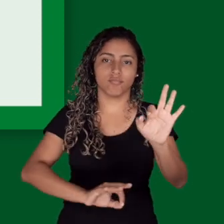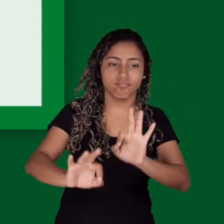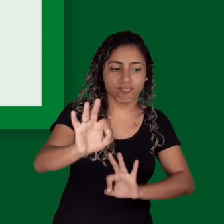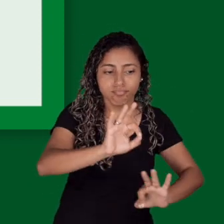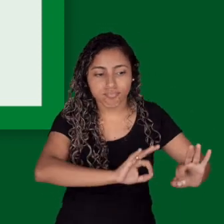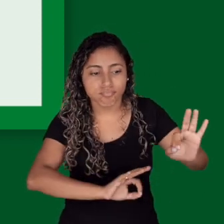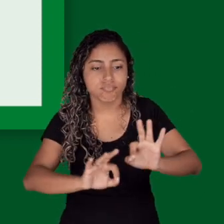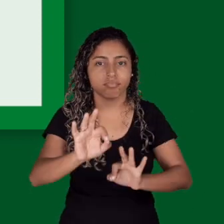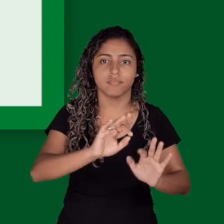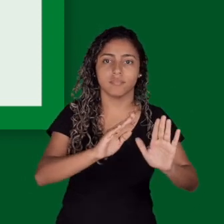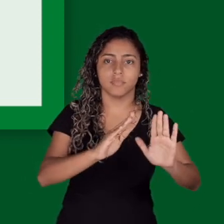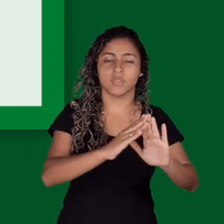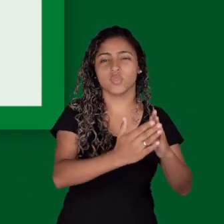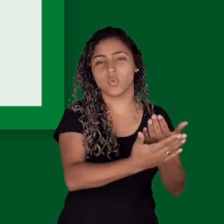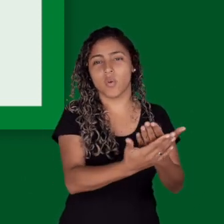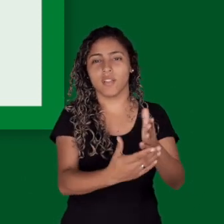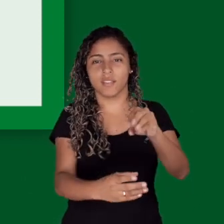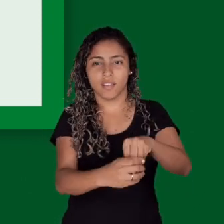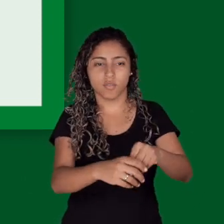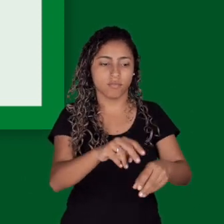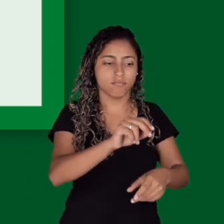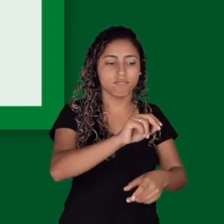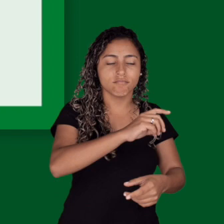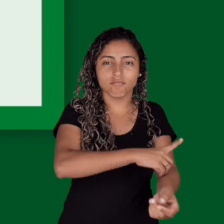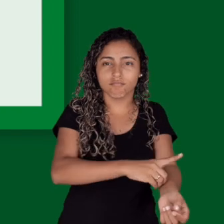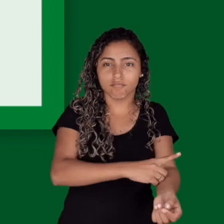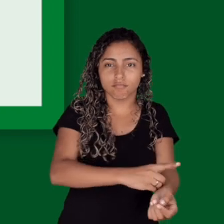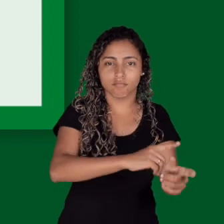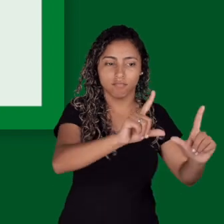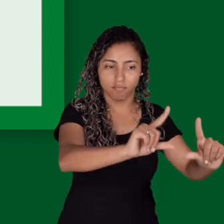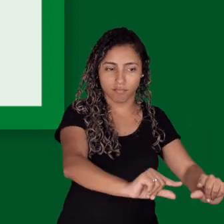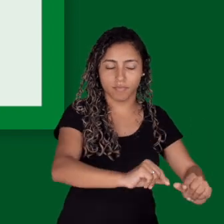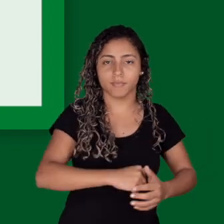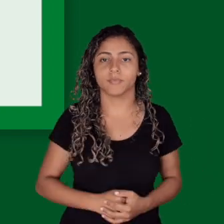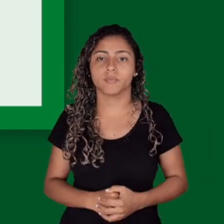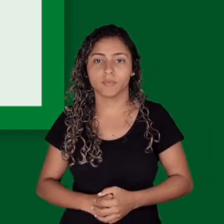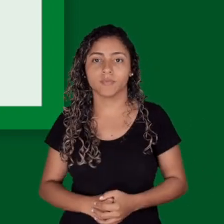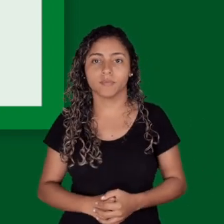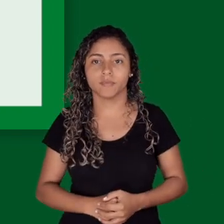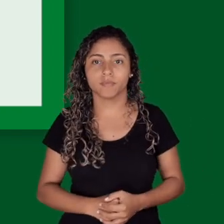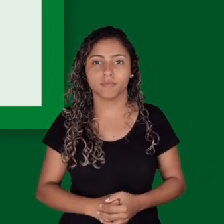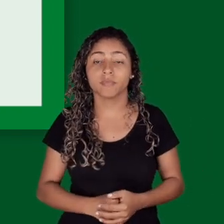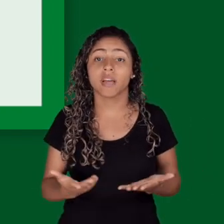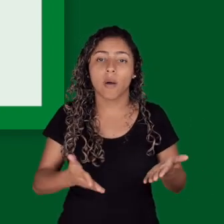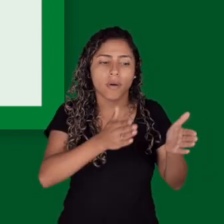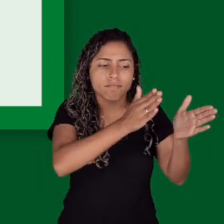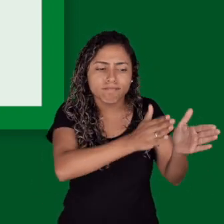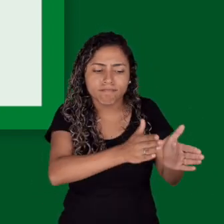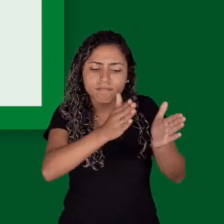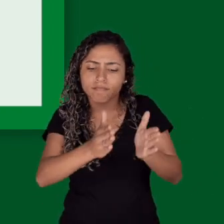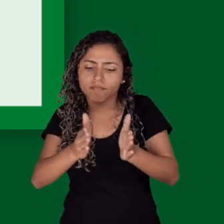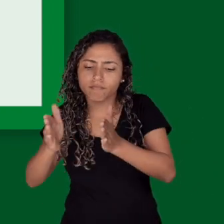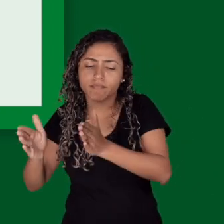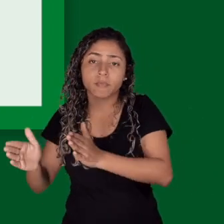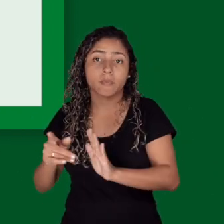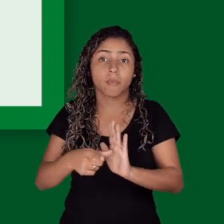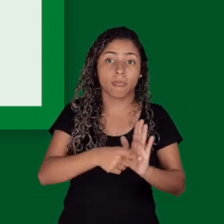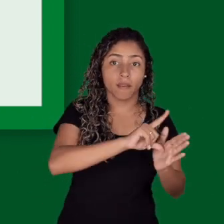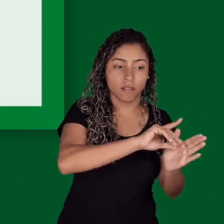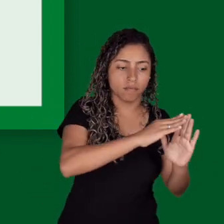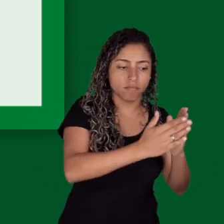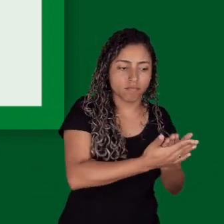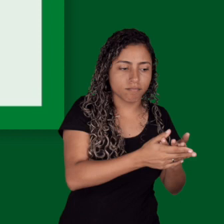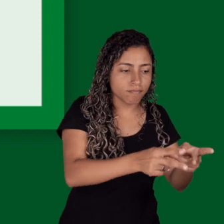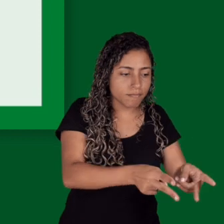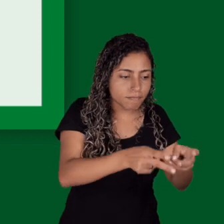nas escolas. Esse é um fluxo que a gente tem para os alunos, quando os alunos são identificados lá na escola com